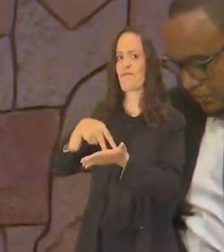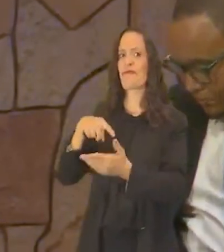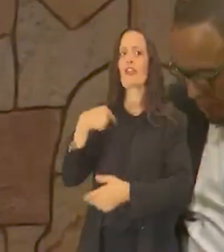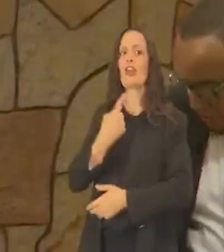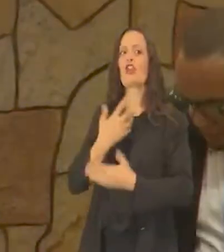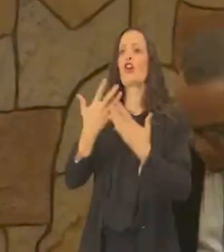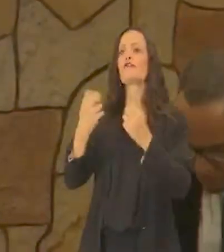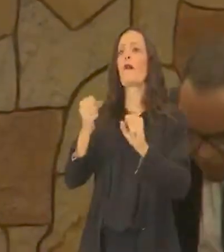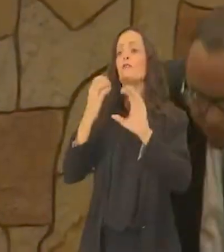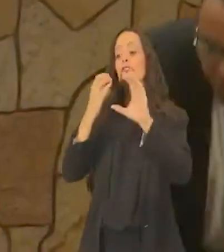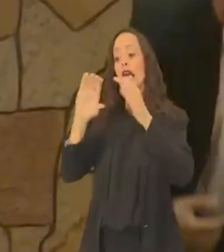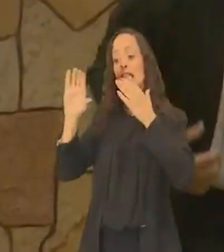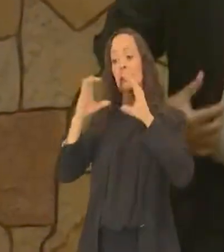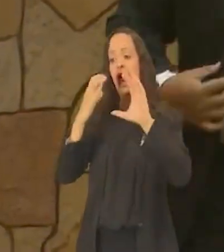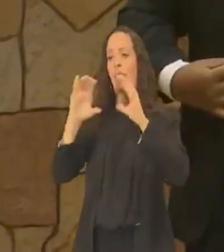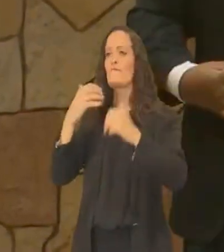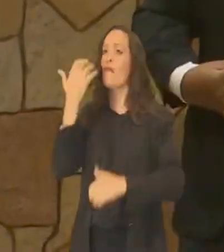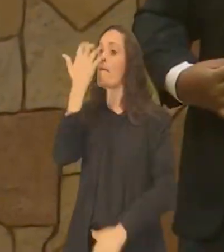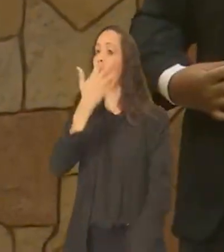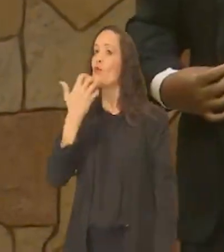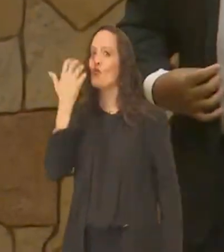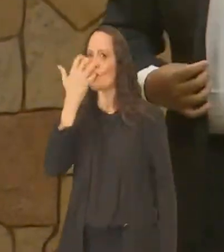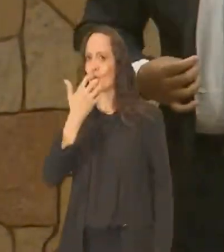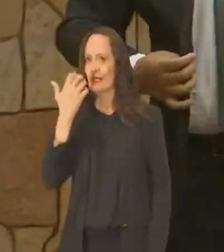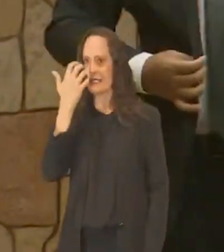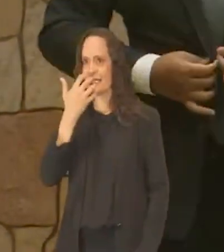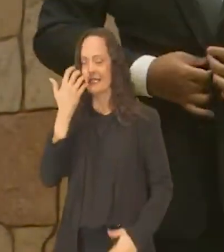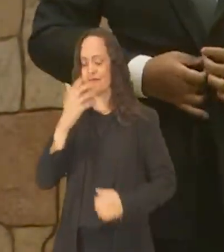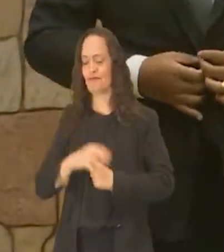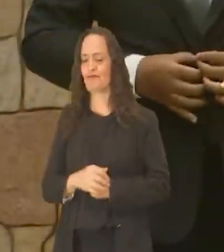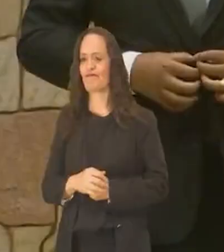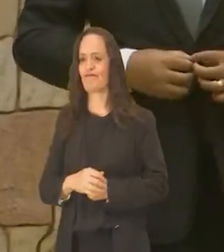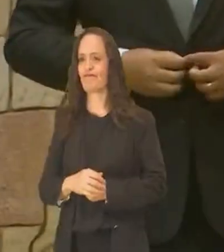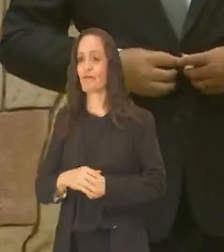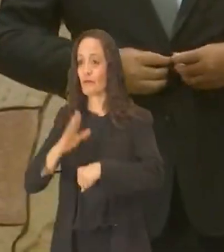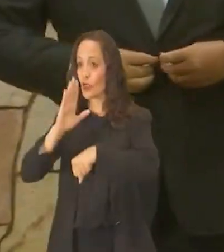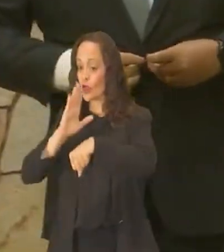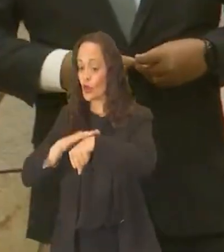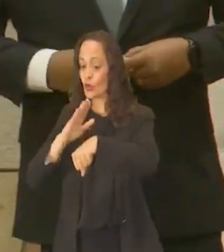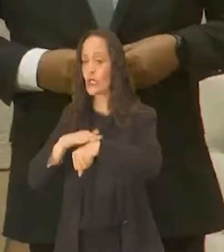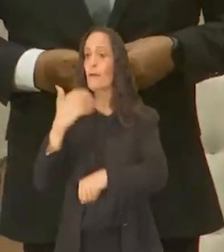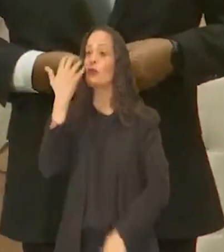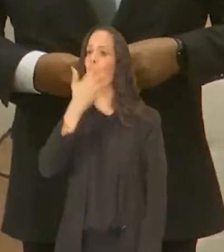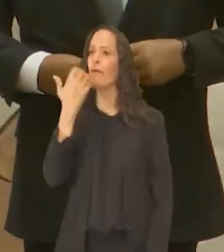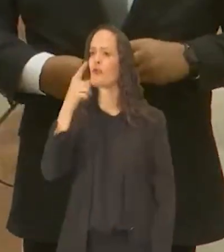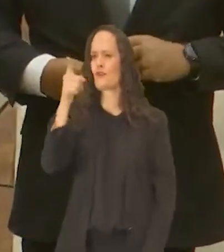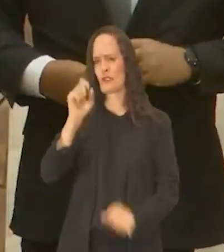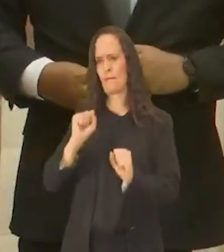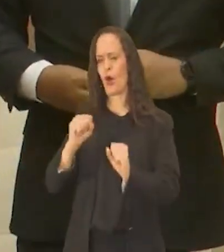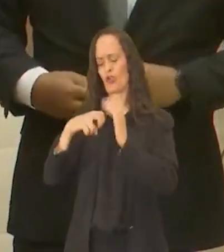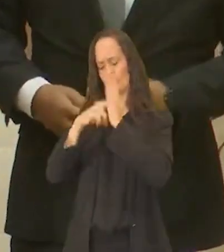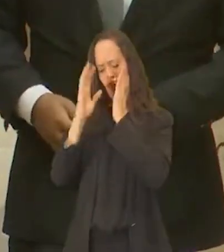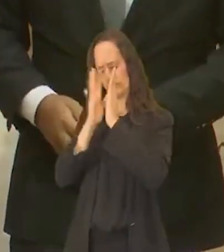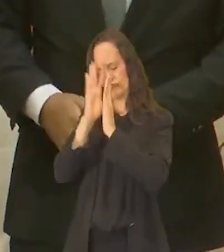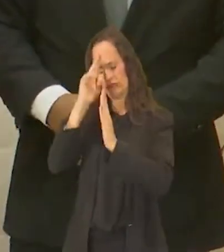cantar um hino. E durante este hino você poderá fazer a sua oração.